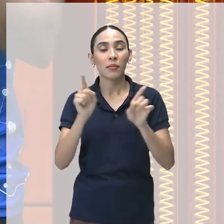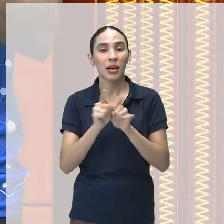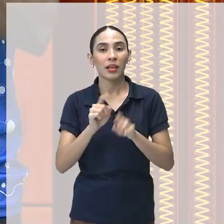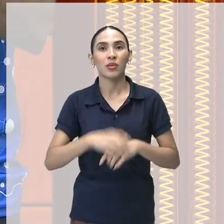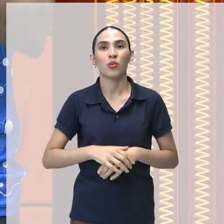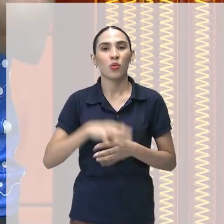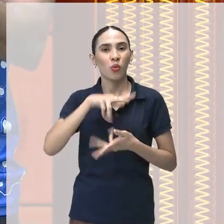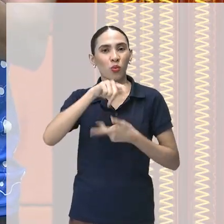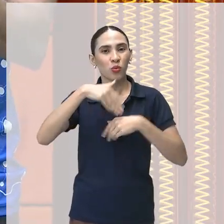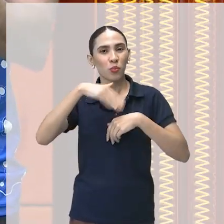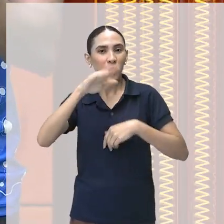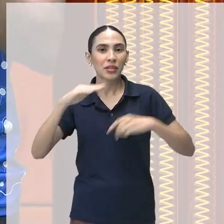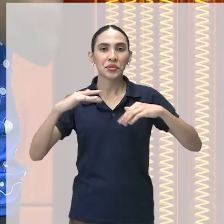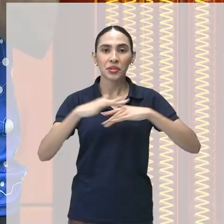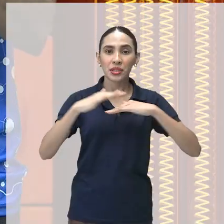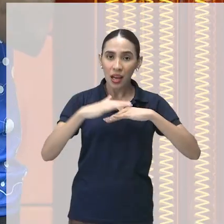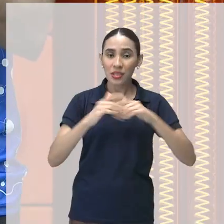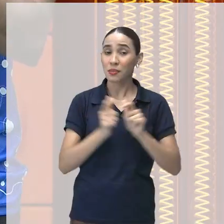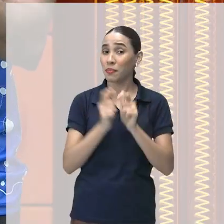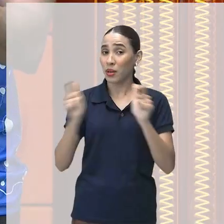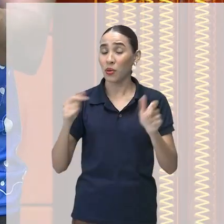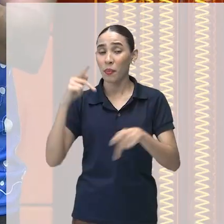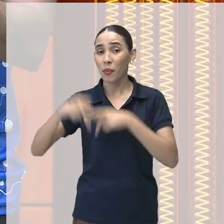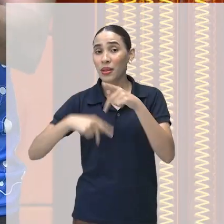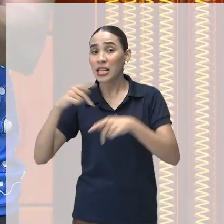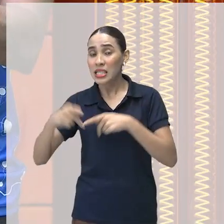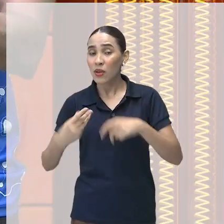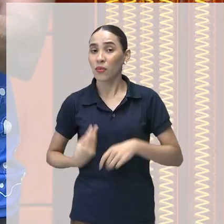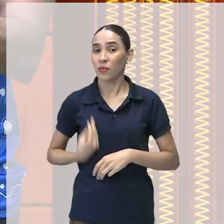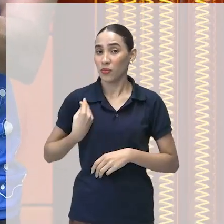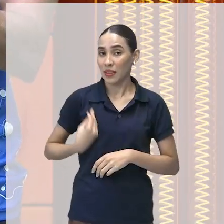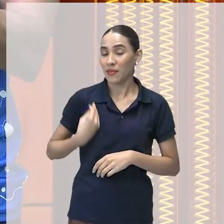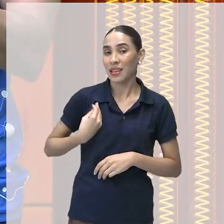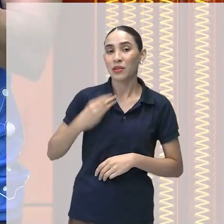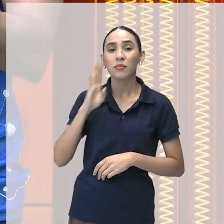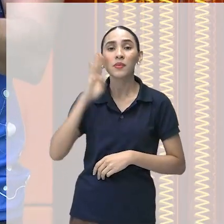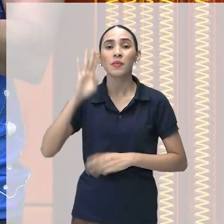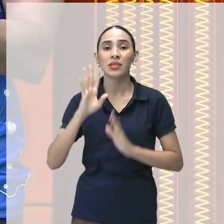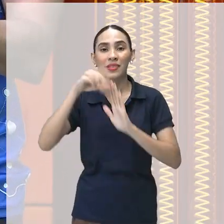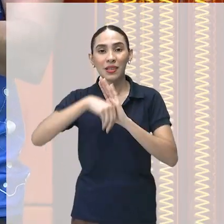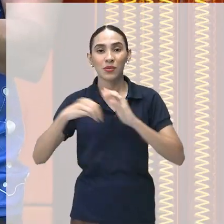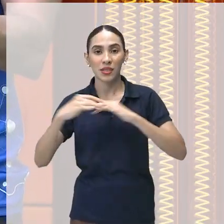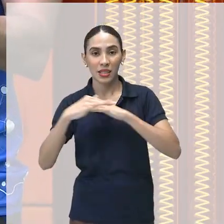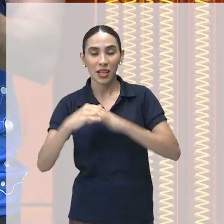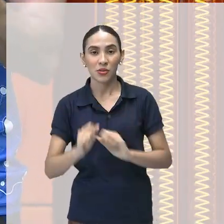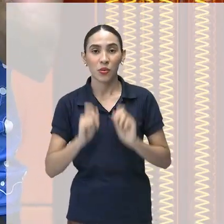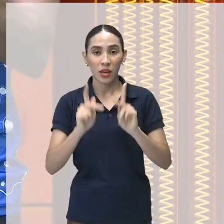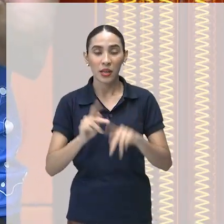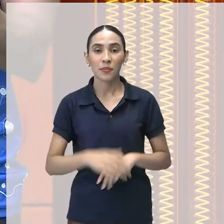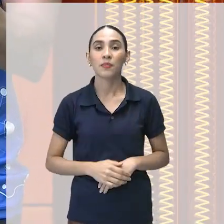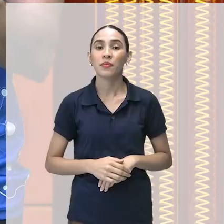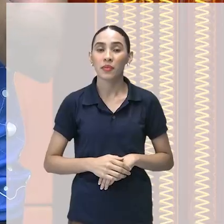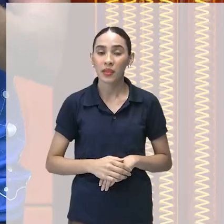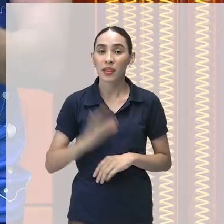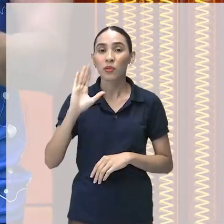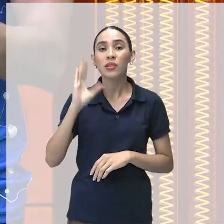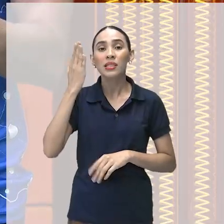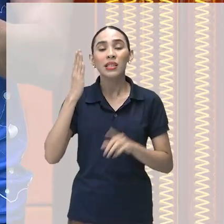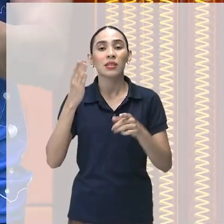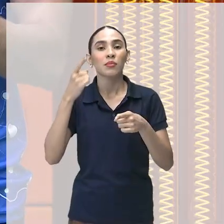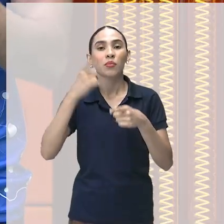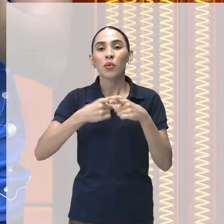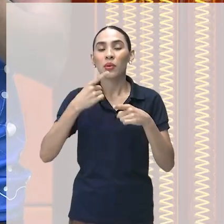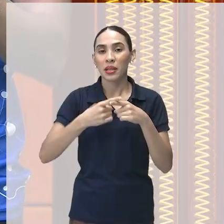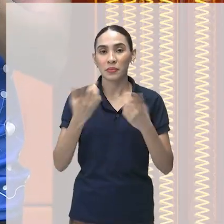que está cada vez mais urbano, com a maior parte da população vivendo ali nas cidades, certo? Isso tem ocorrido